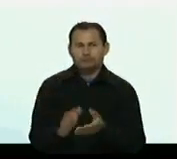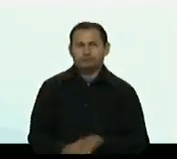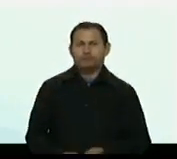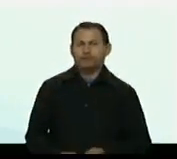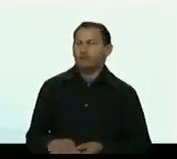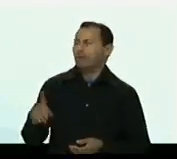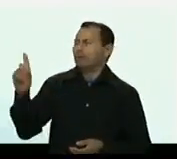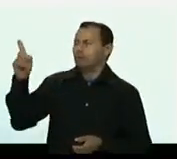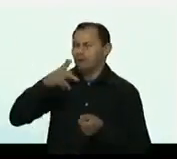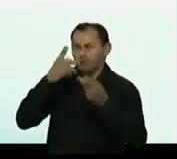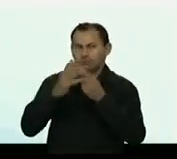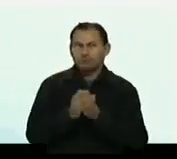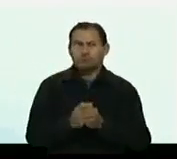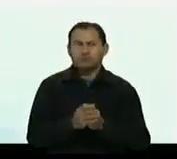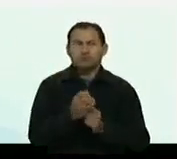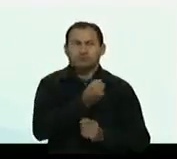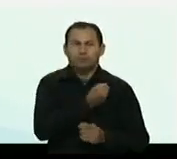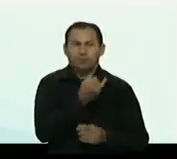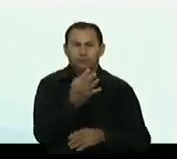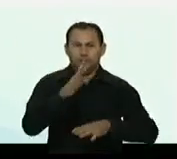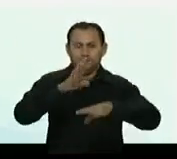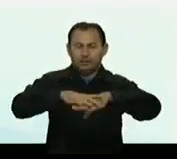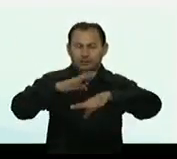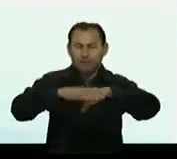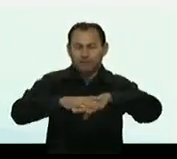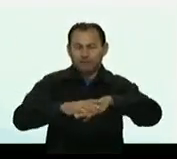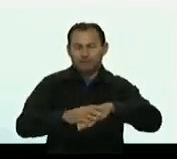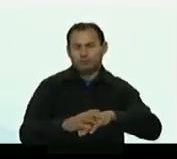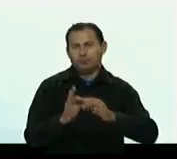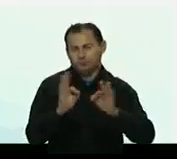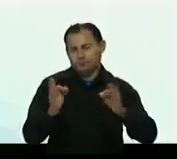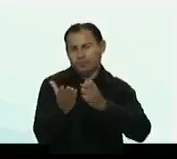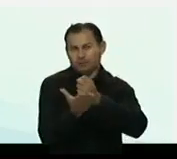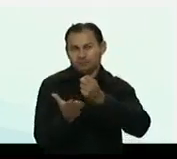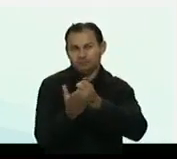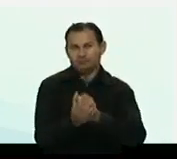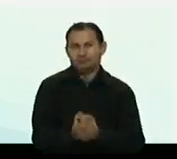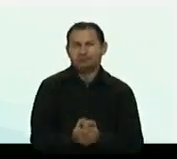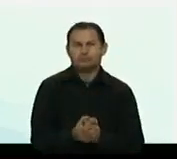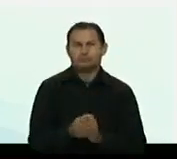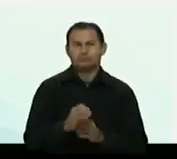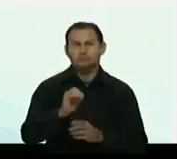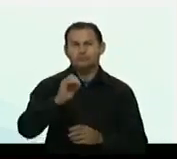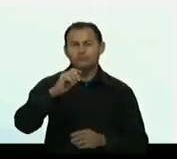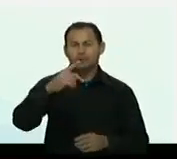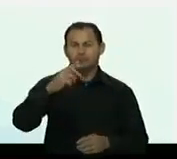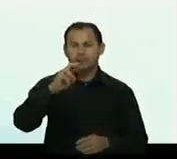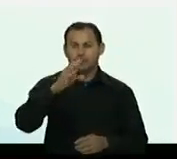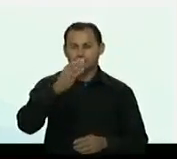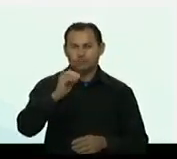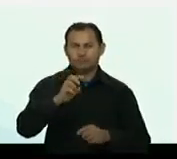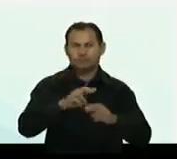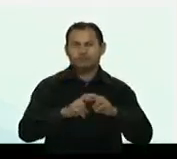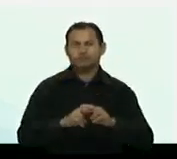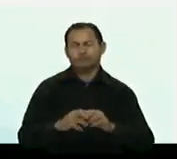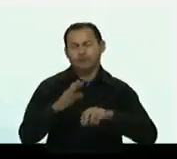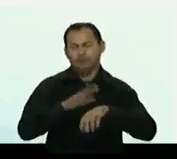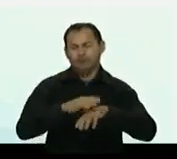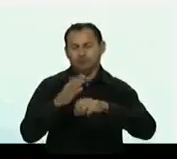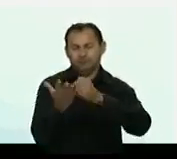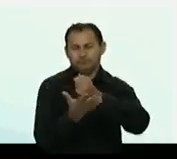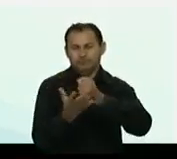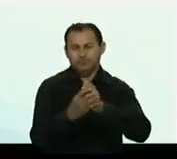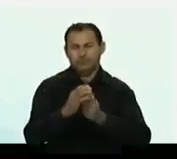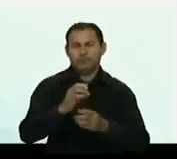Um deles refere-se às operações matemáticas. Essas operações referem às operações matemática